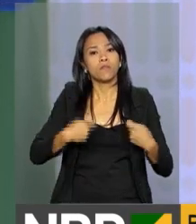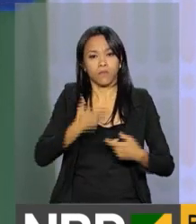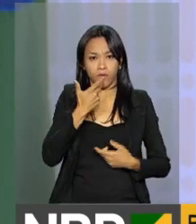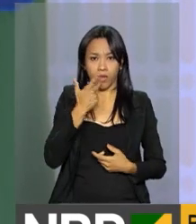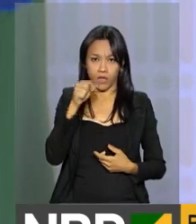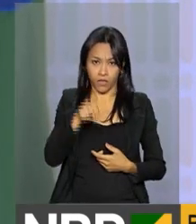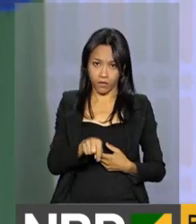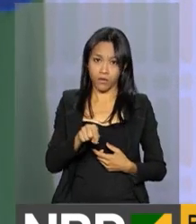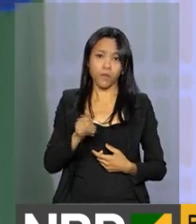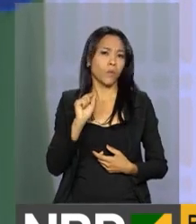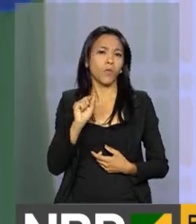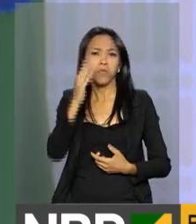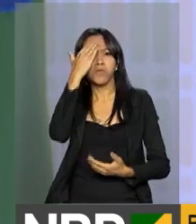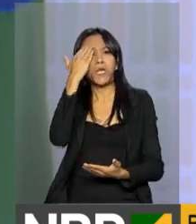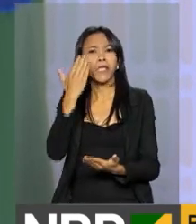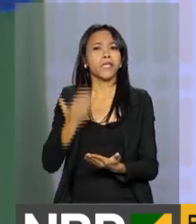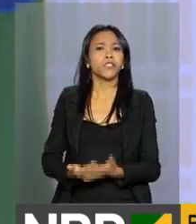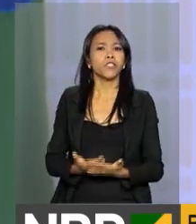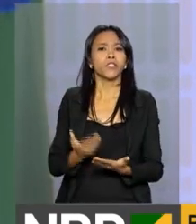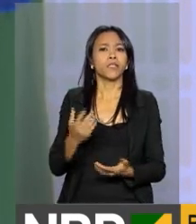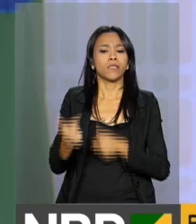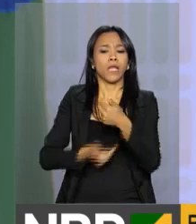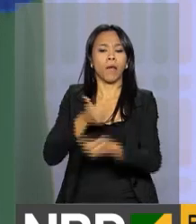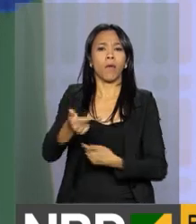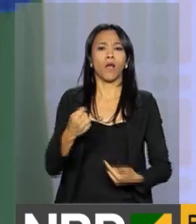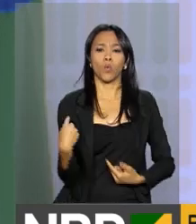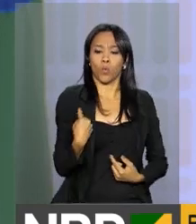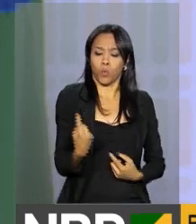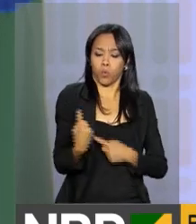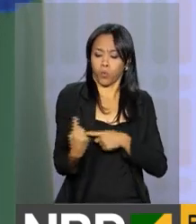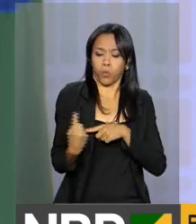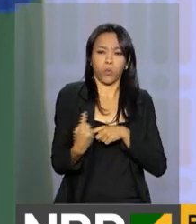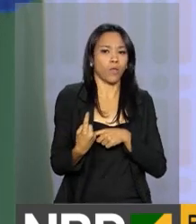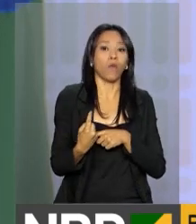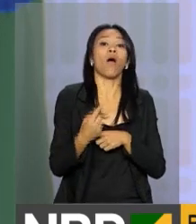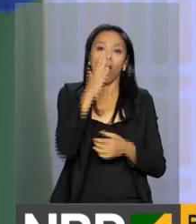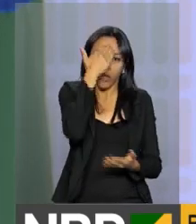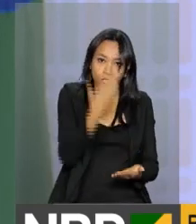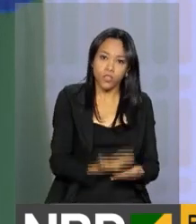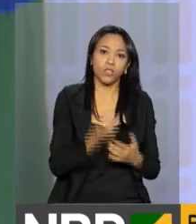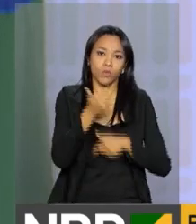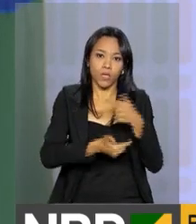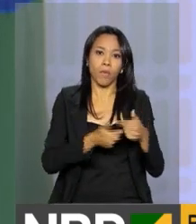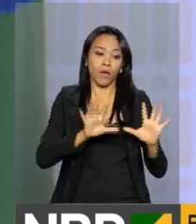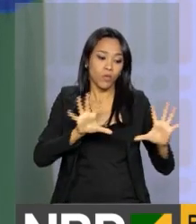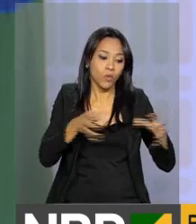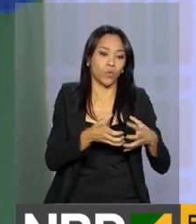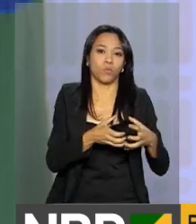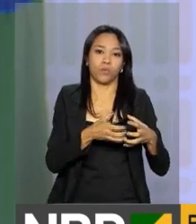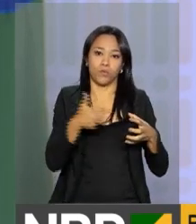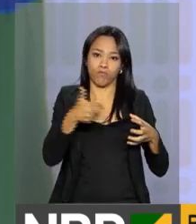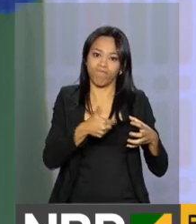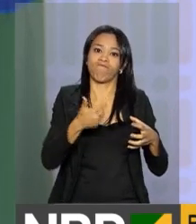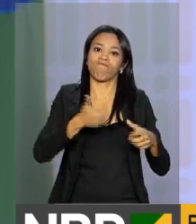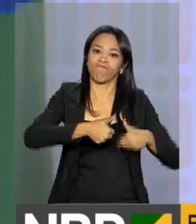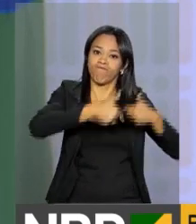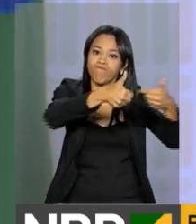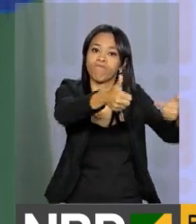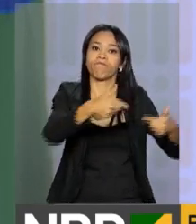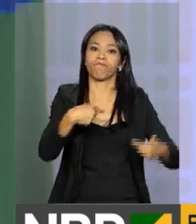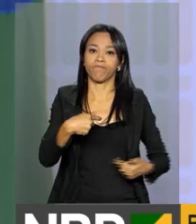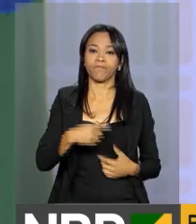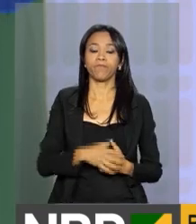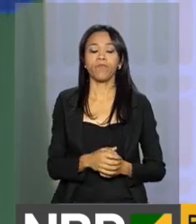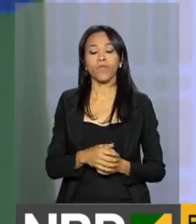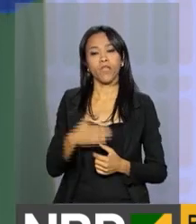aqui em trabalho solitário, mas em trabalho de equipe. Aliás, ministro Ives Gandra, o que o Padilha fez,